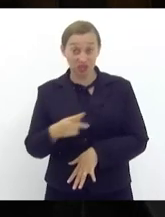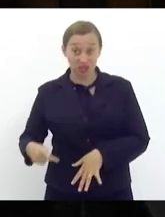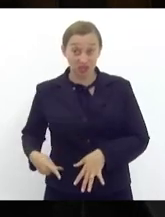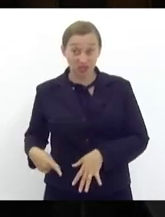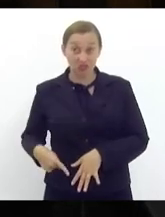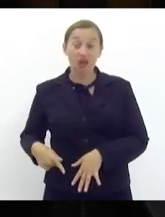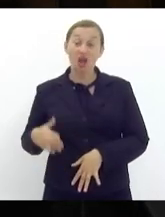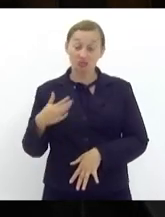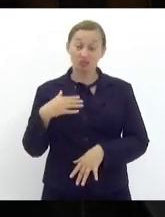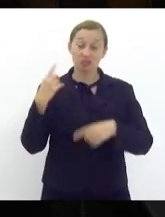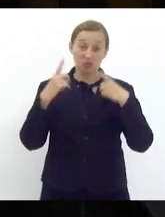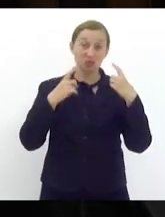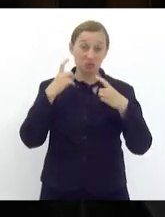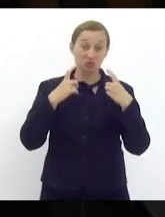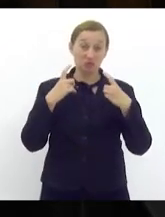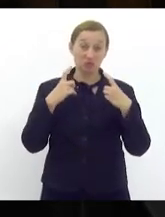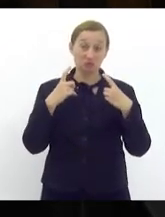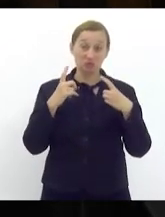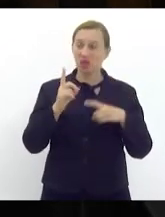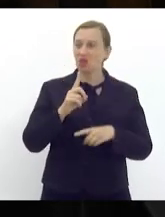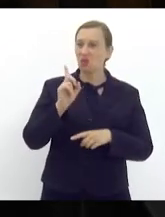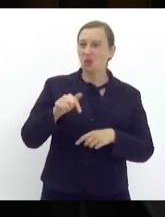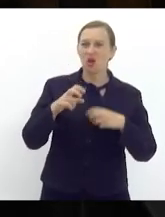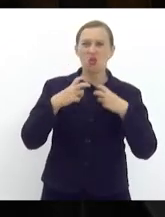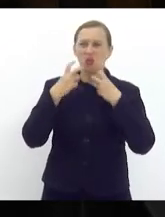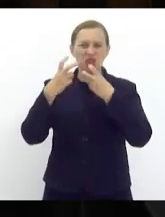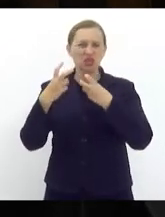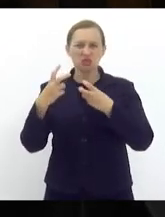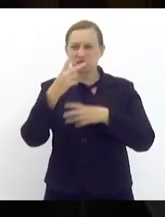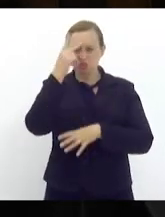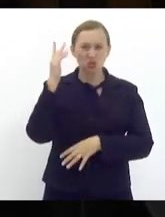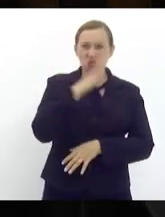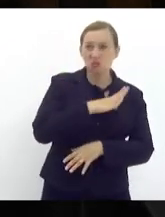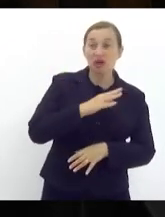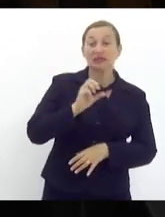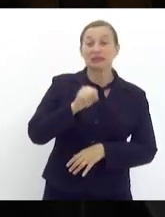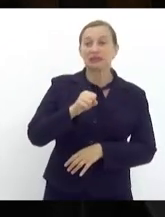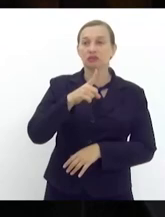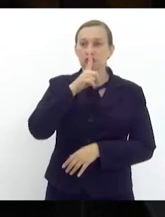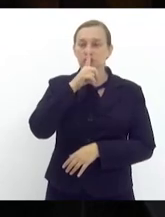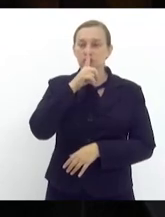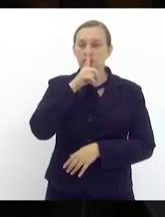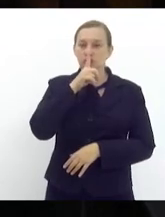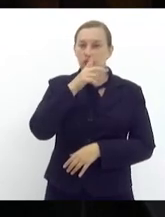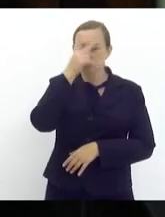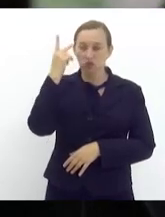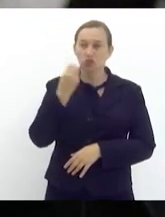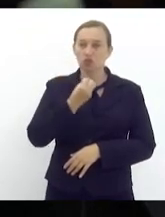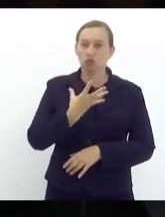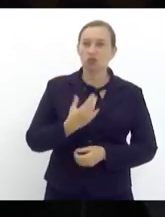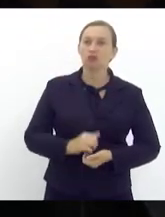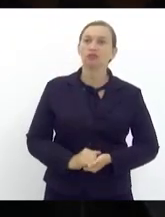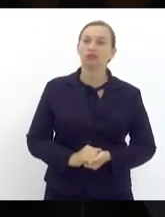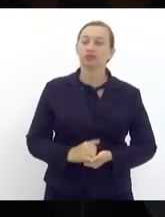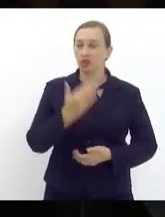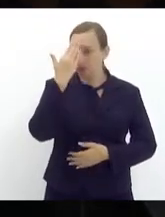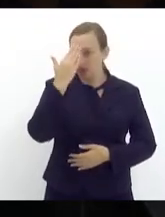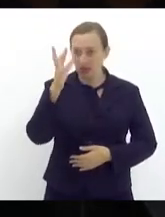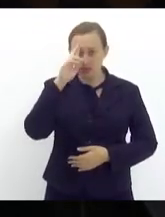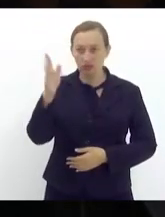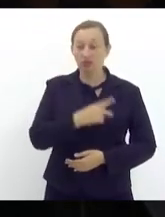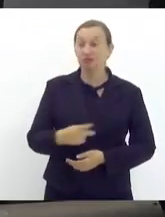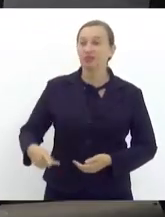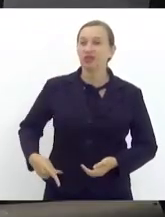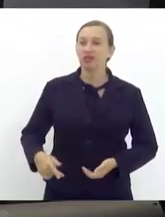que me preocupa não é o grito dos maus, mas o silêncio dos bons. Muito obrigado,